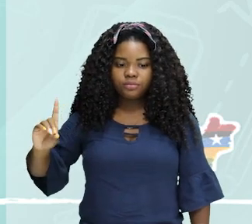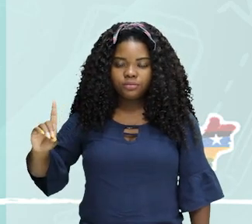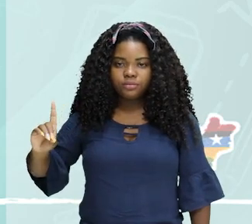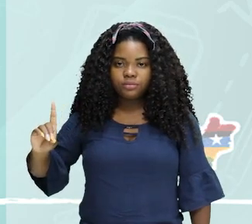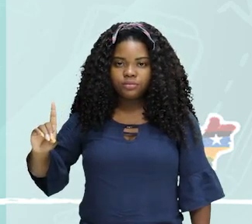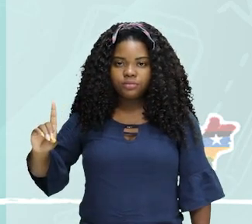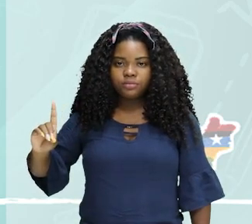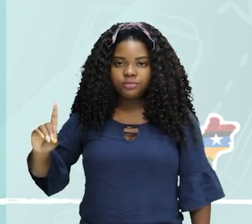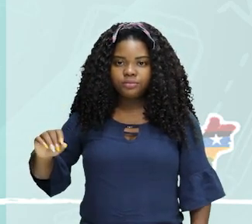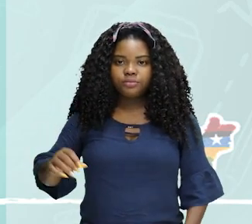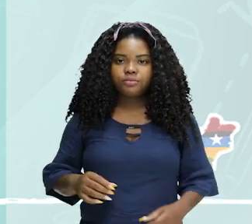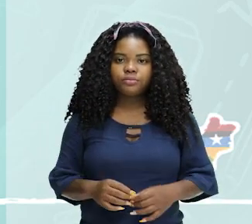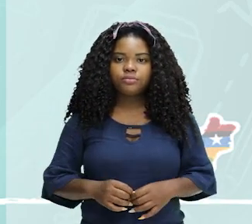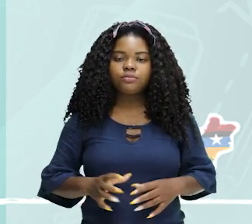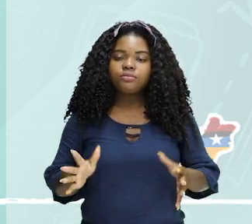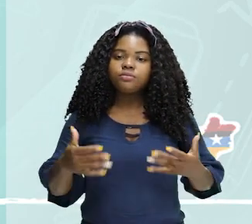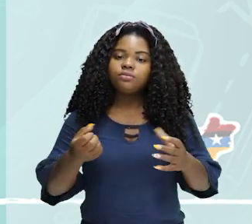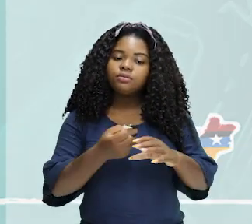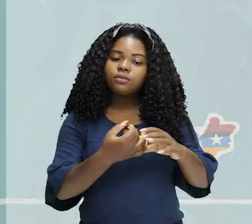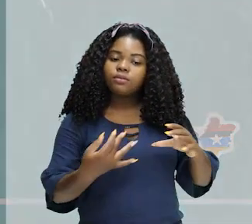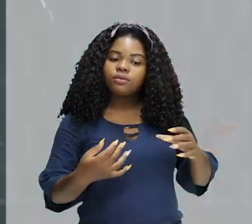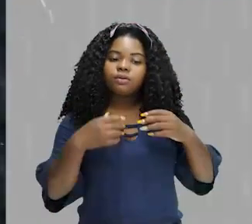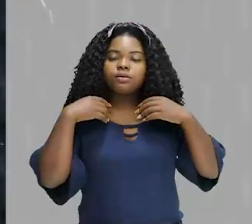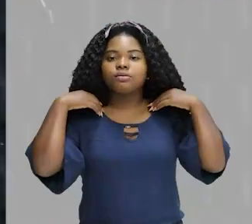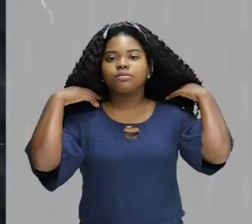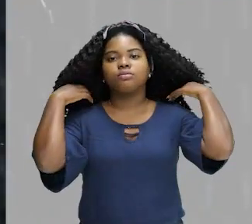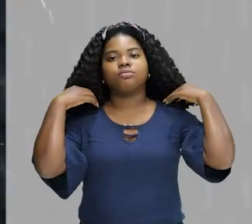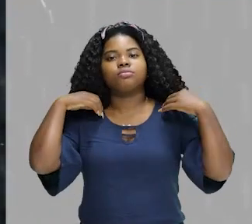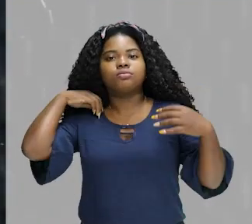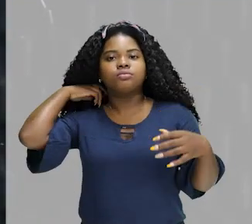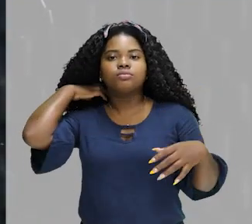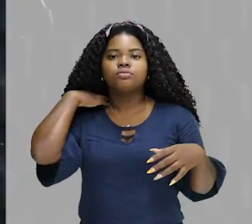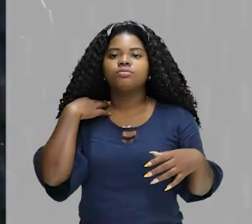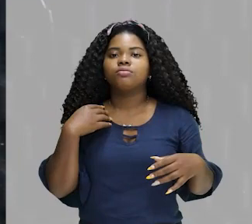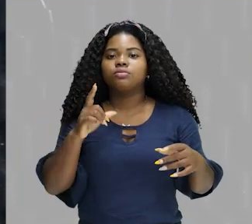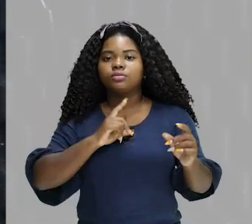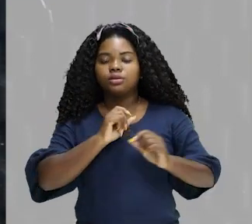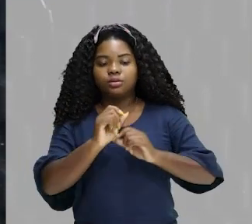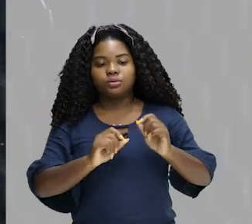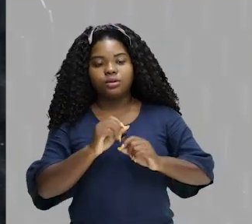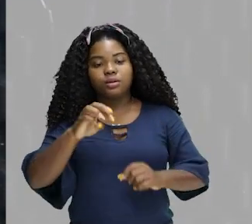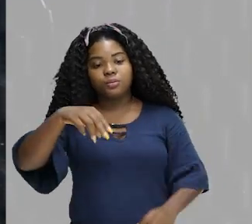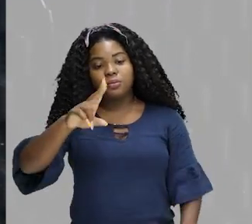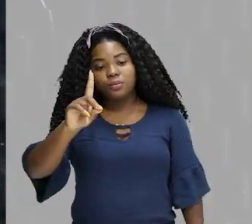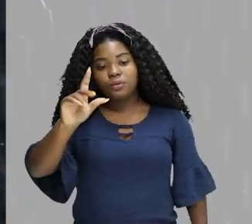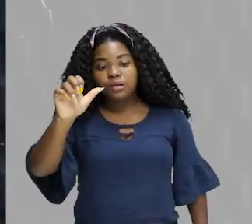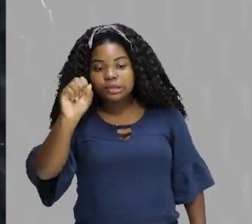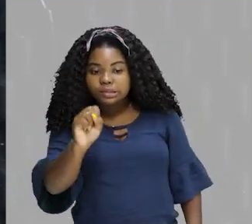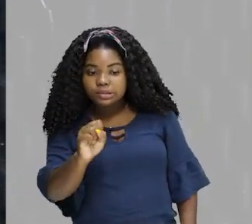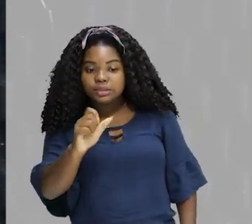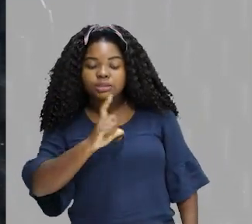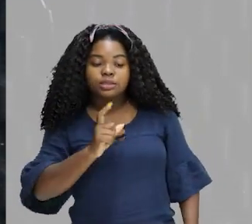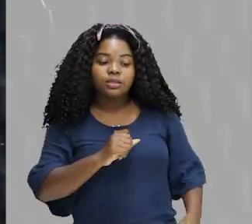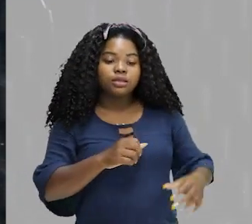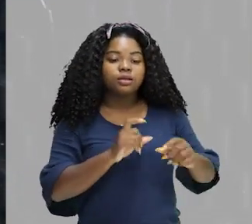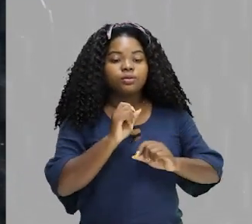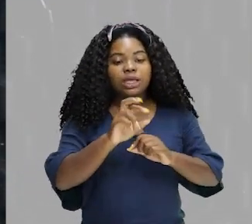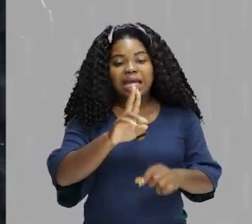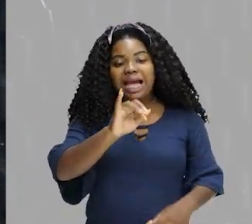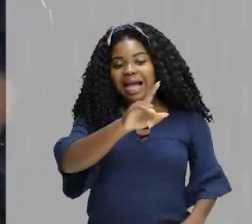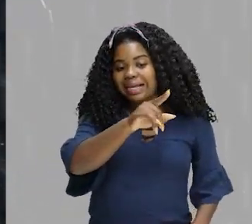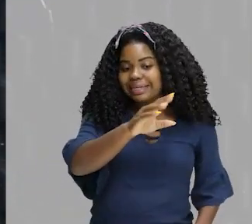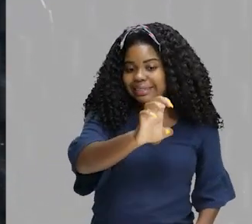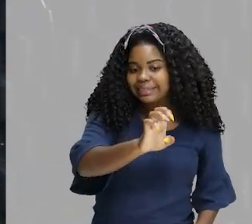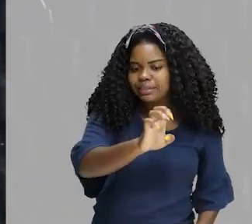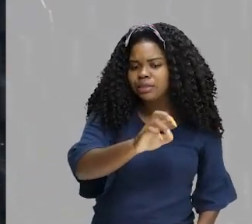gramíneas? Então, vamos ver as características. Veja só, mudas que apresentavam raízes